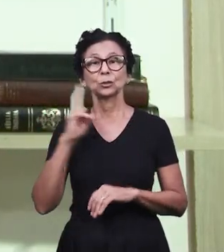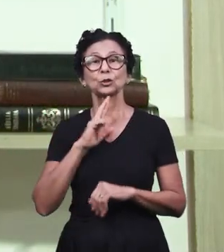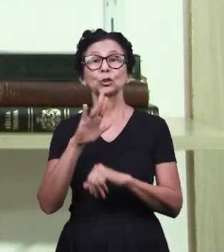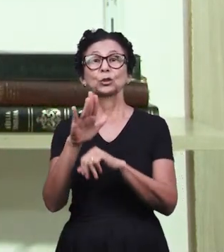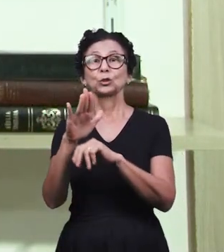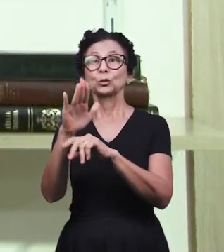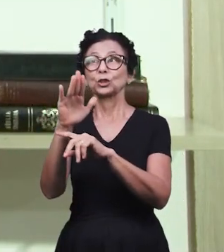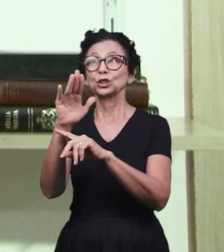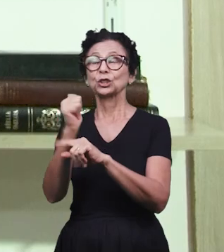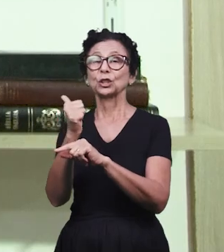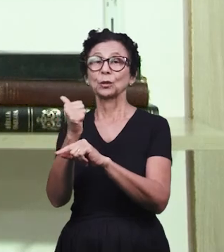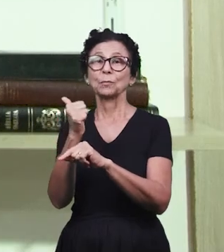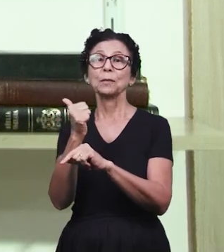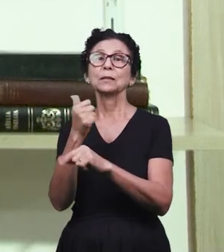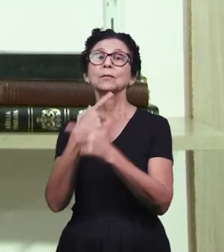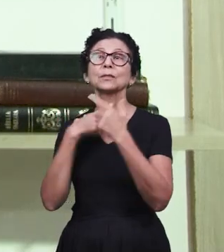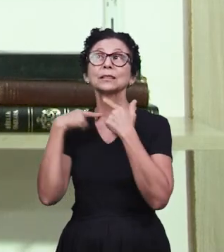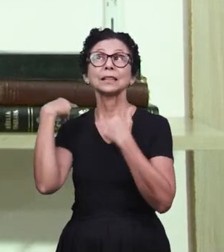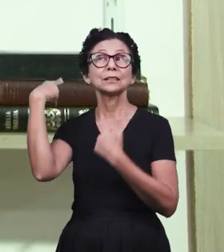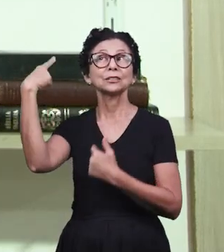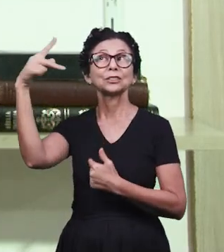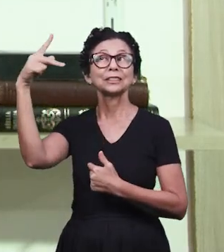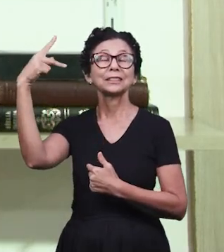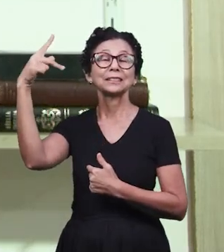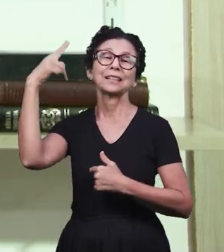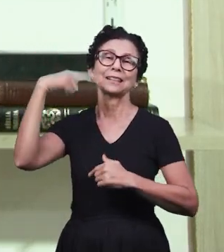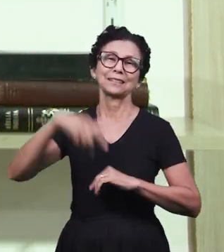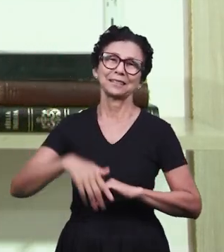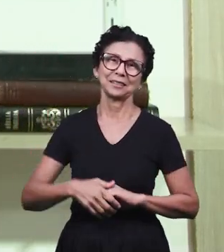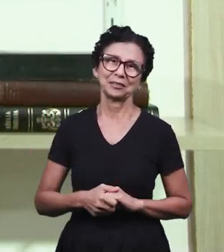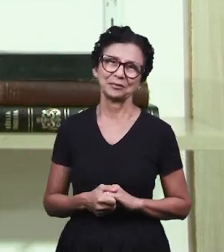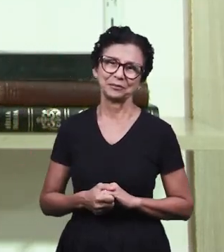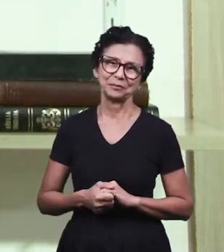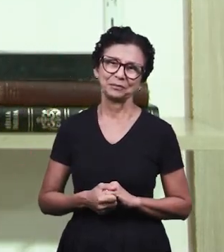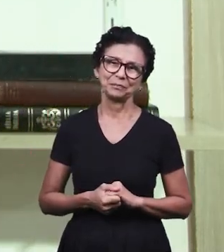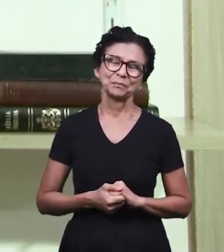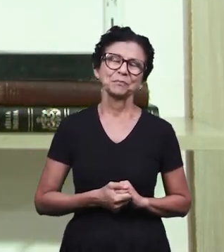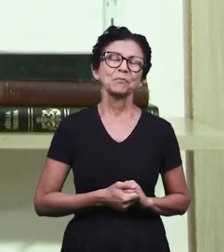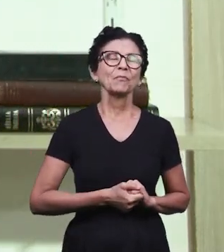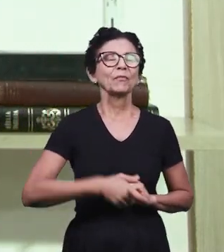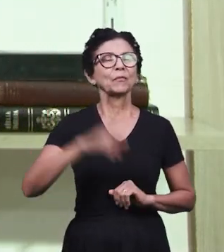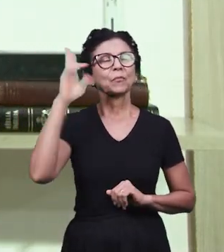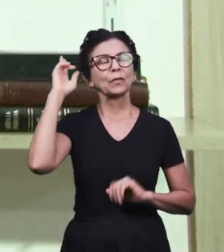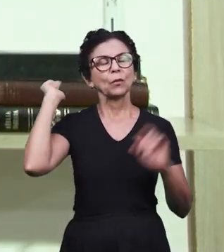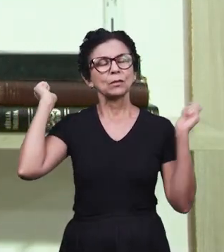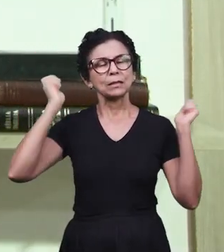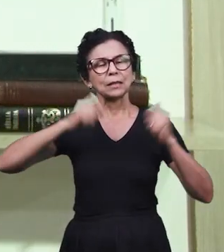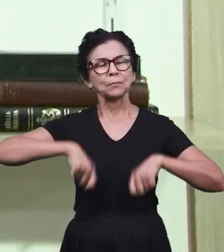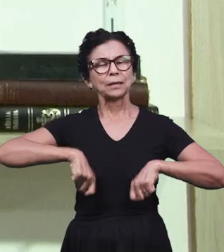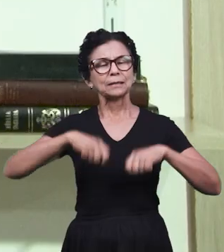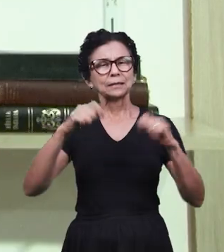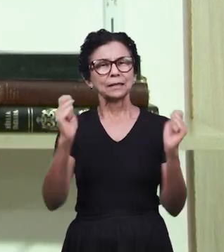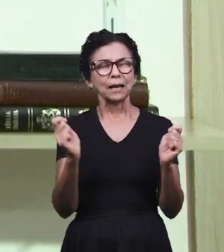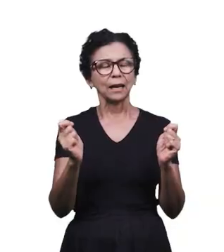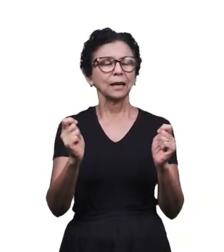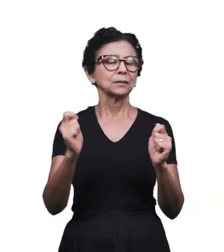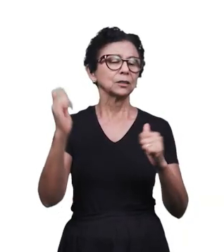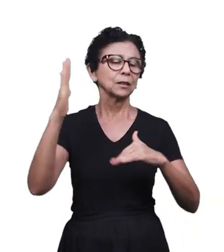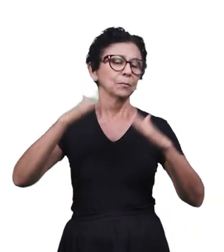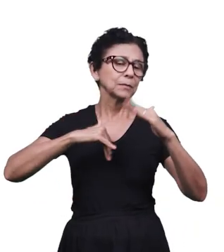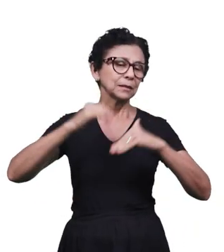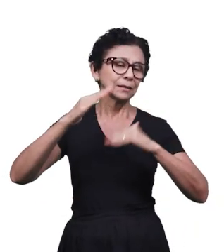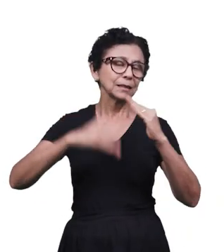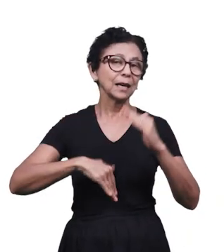Ele deseja. Estimular nela a capacidade, as suas capacidades, as suas habilidades.